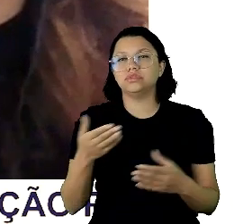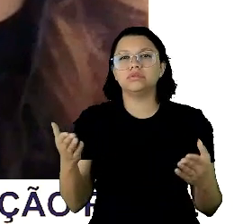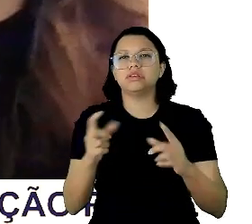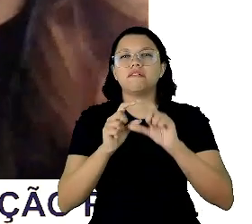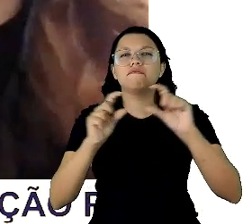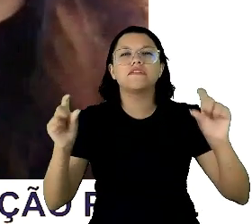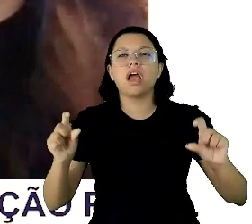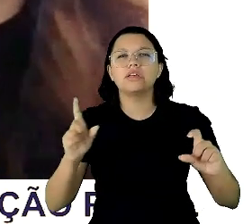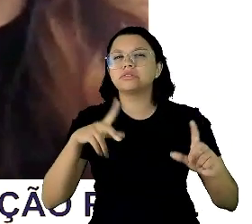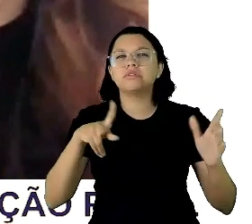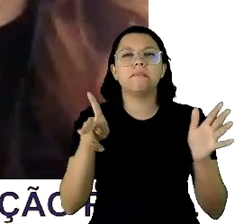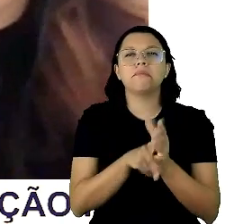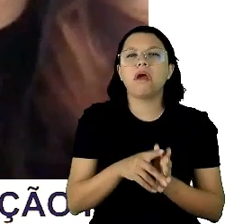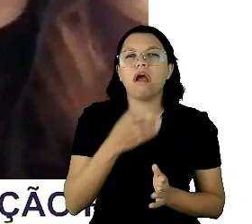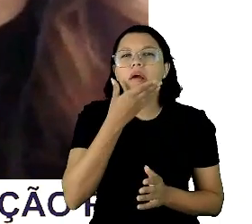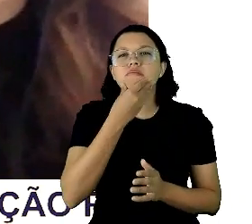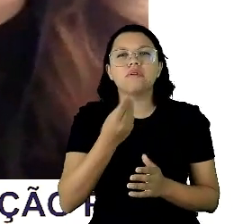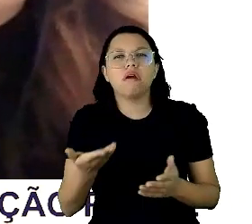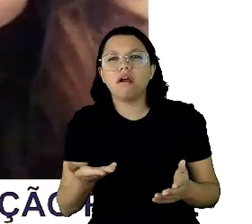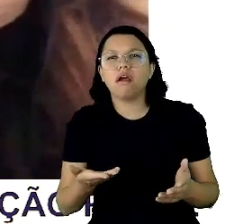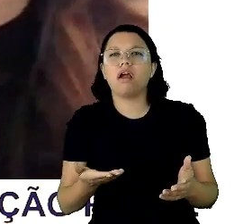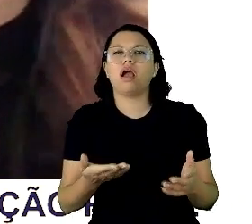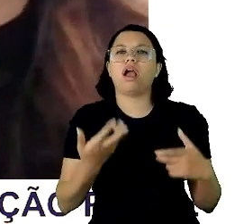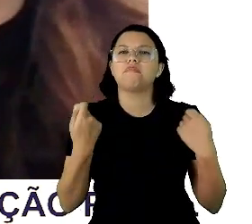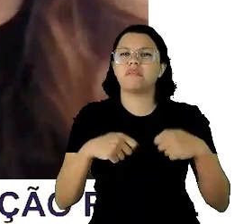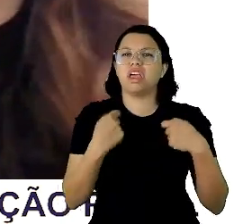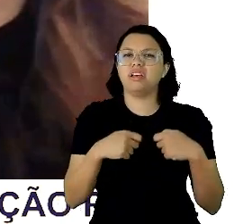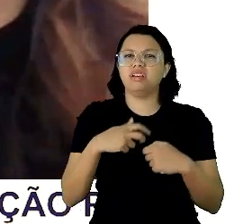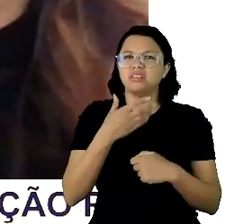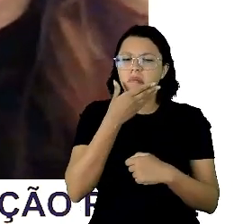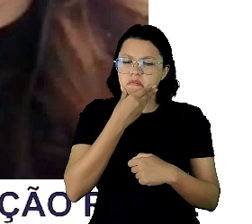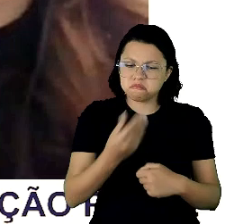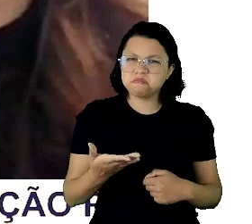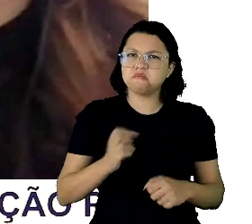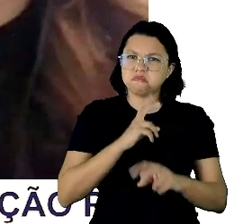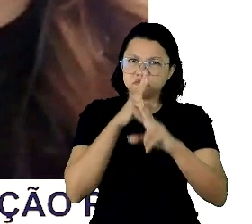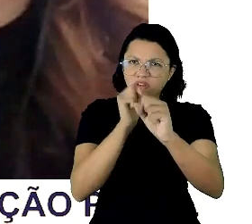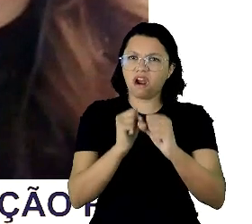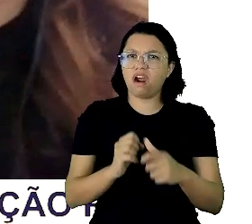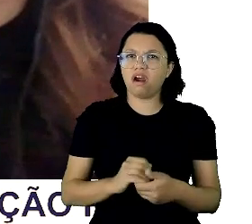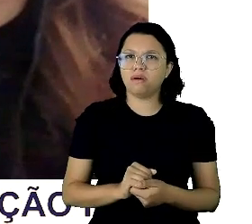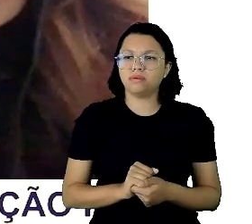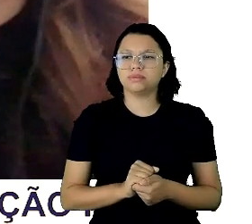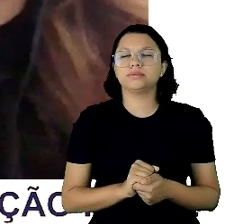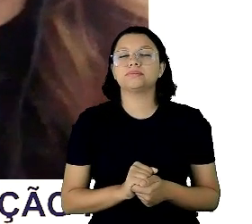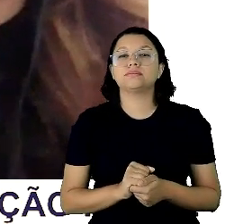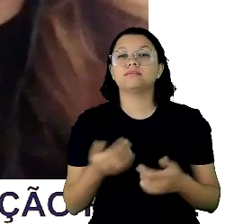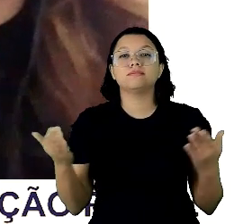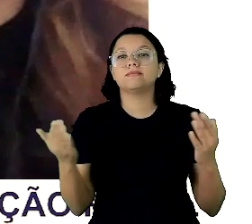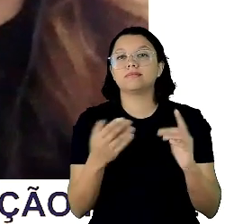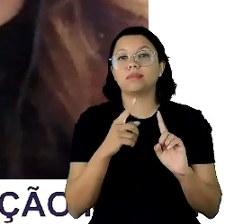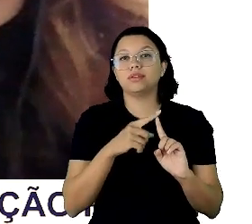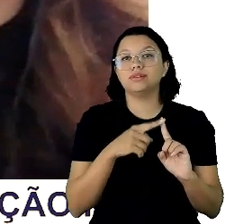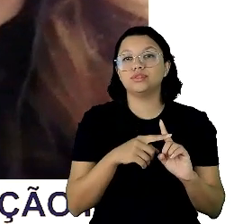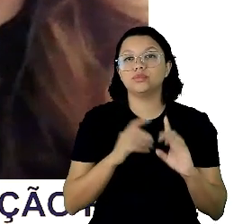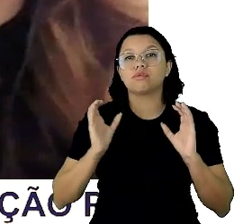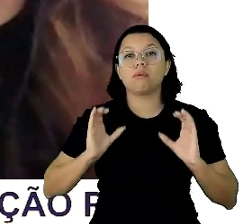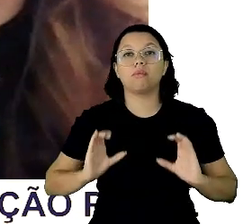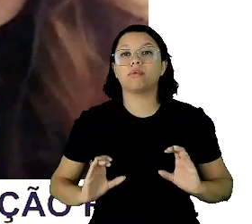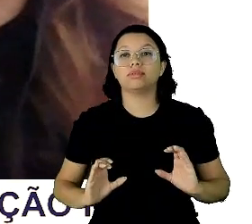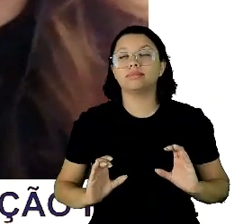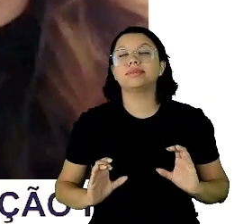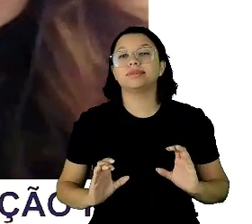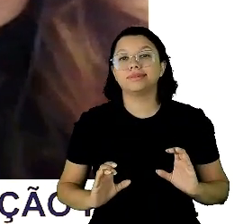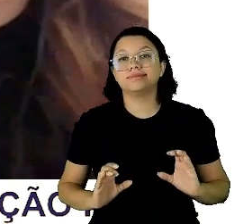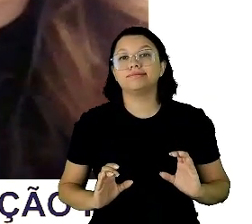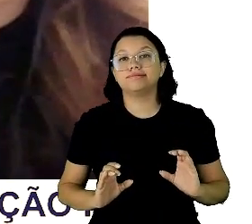de menino, precisa ser macho, e esse tipo de postura que vai